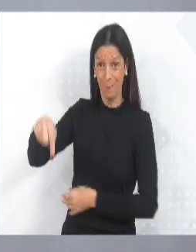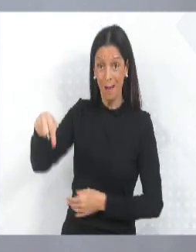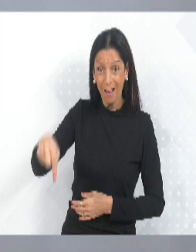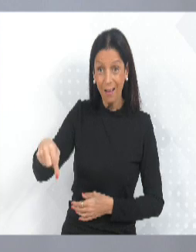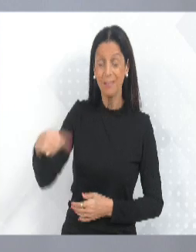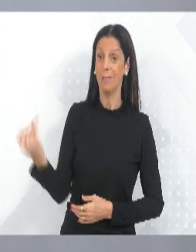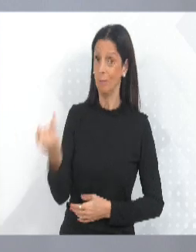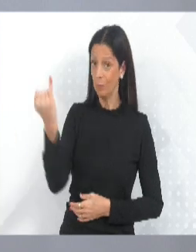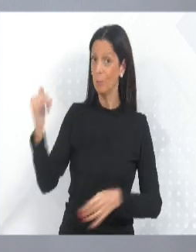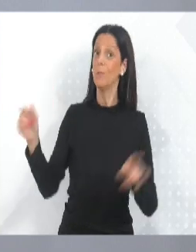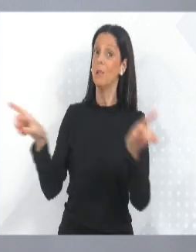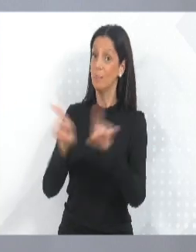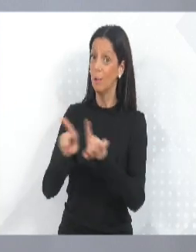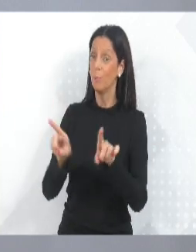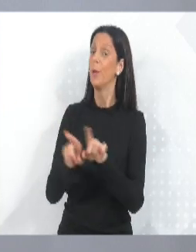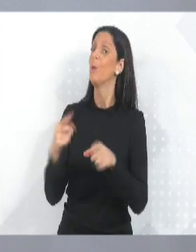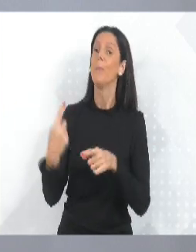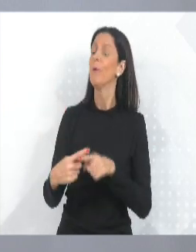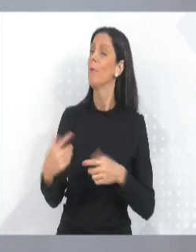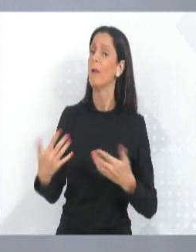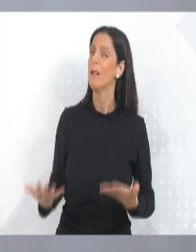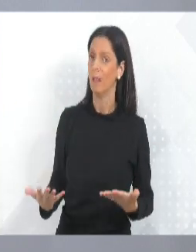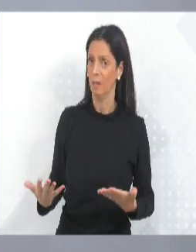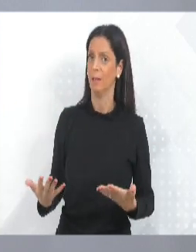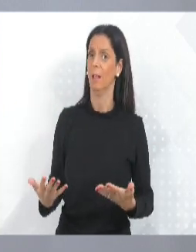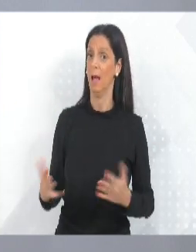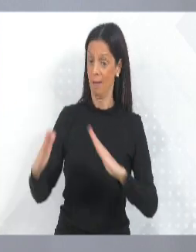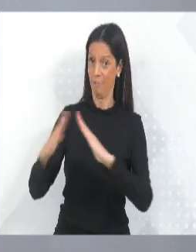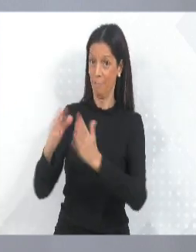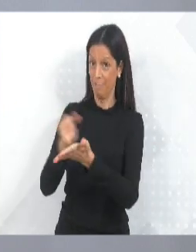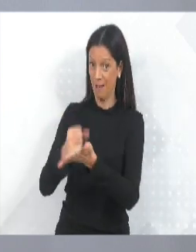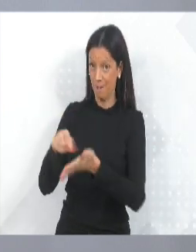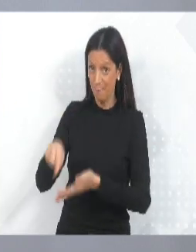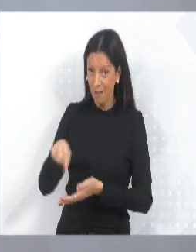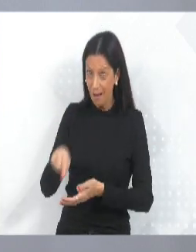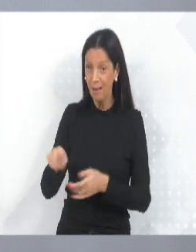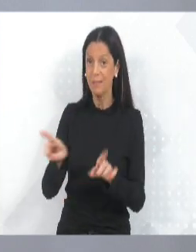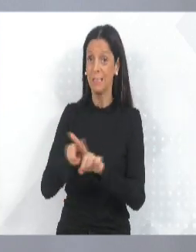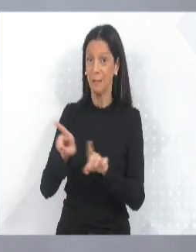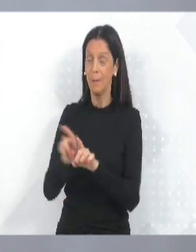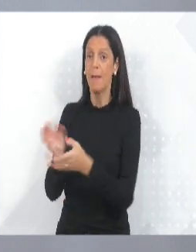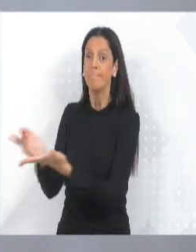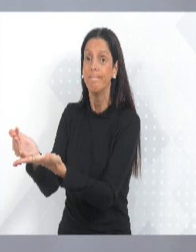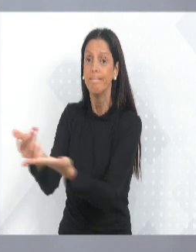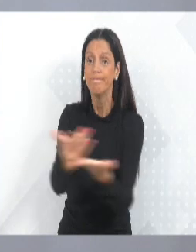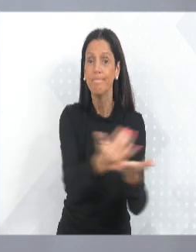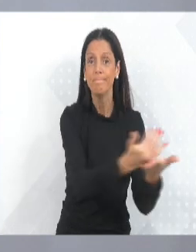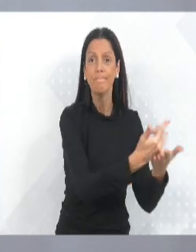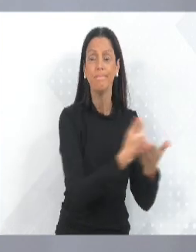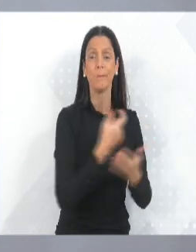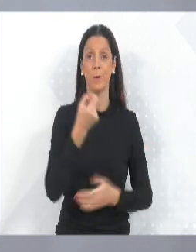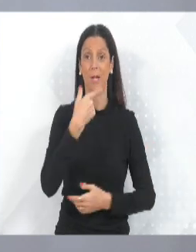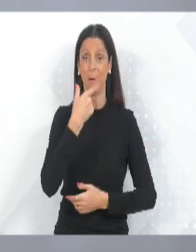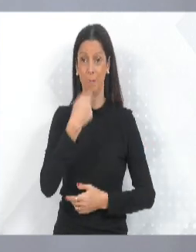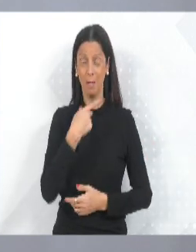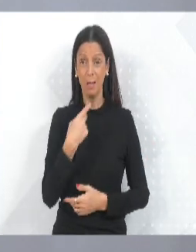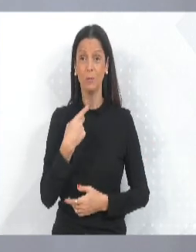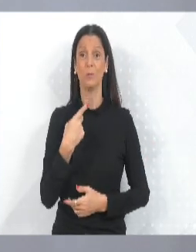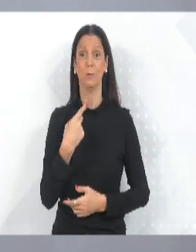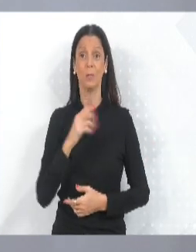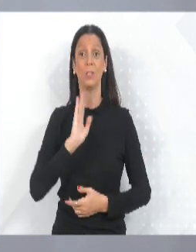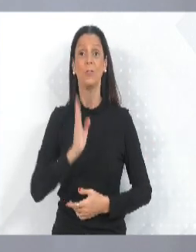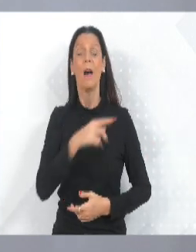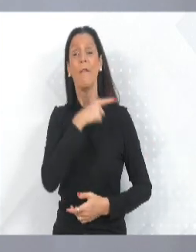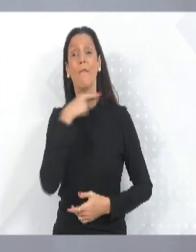importância Nisso porque as farmácias recolhem os medicamentos que nós que tá